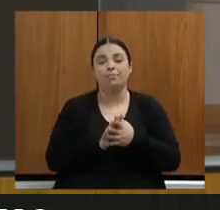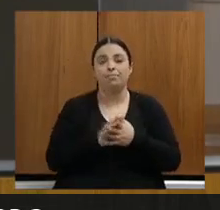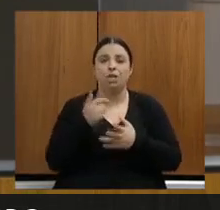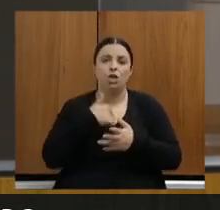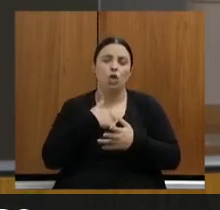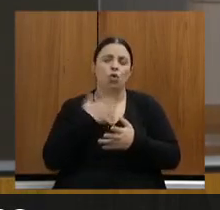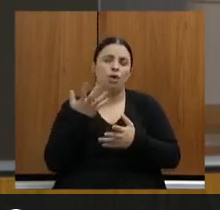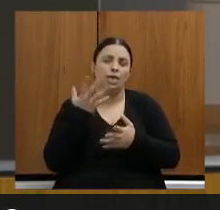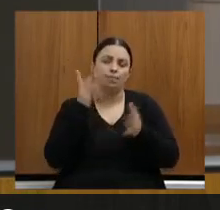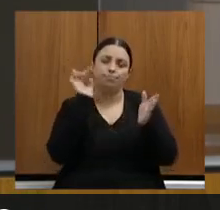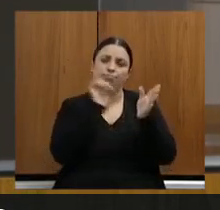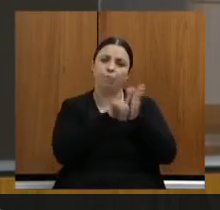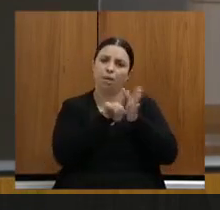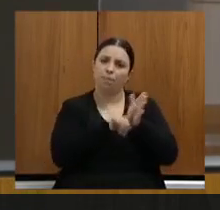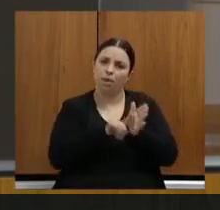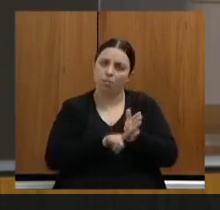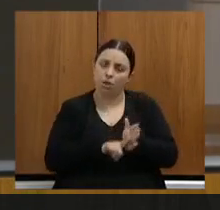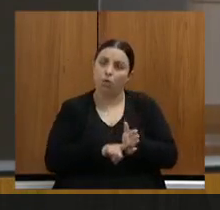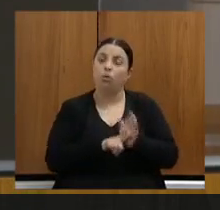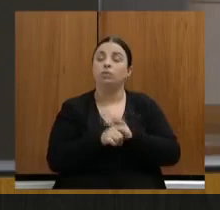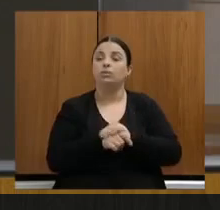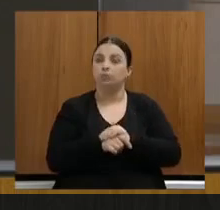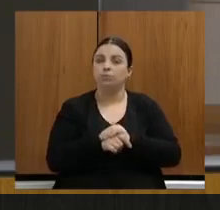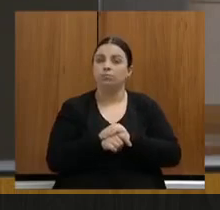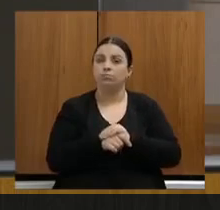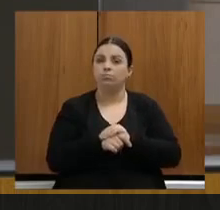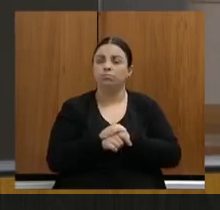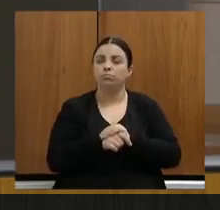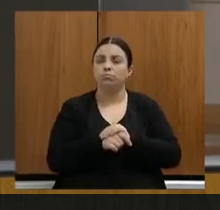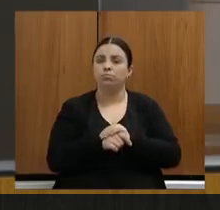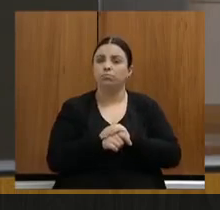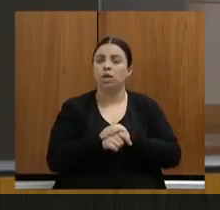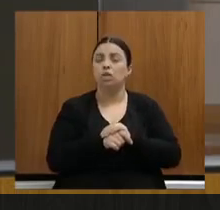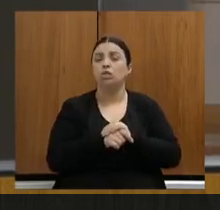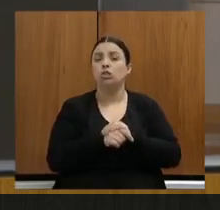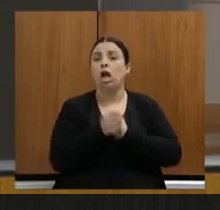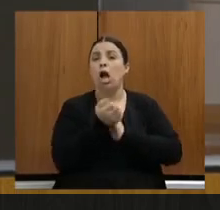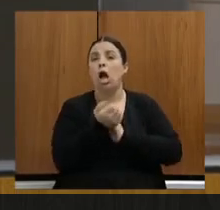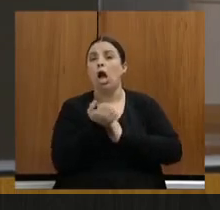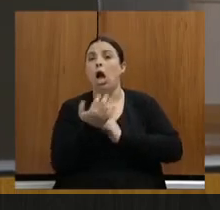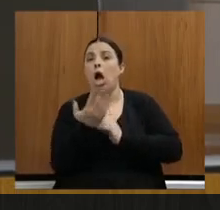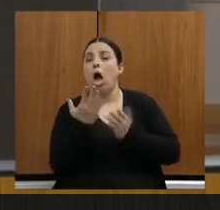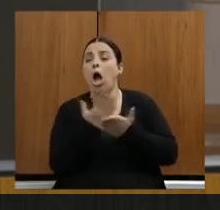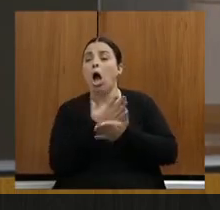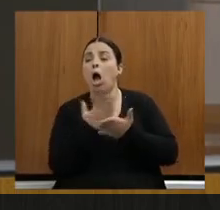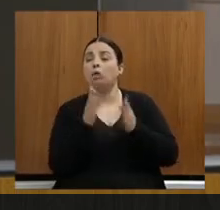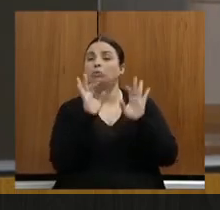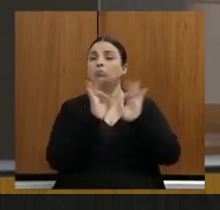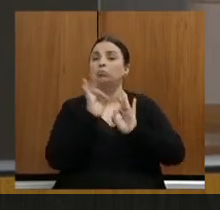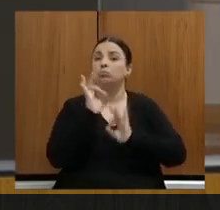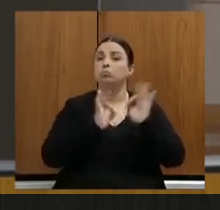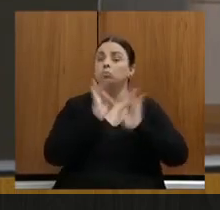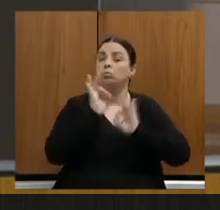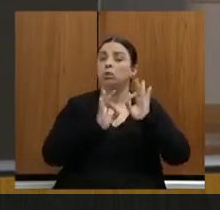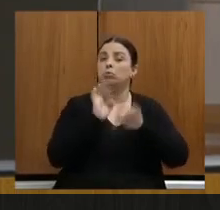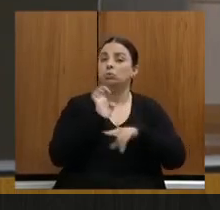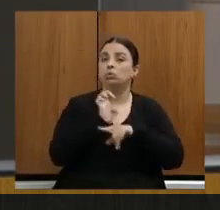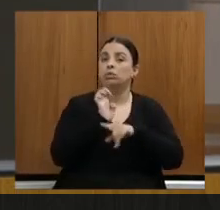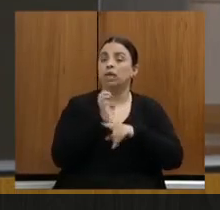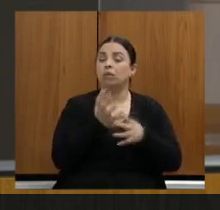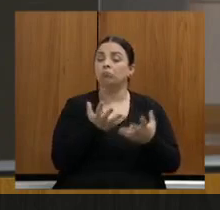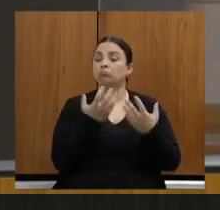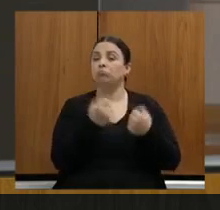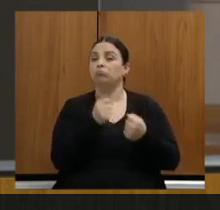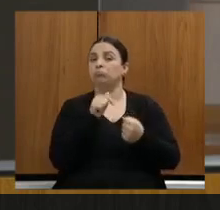que alguma algumas perguntas sobre alguns programas políticas que o Estado tem adotado ou não sobre